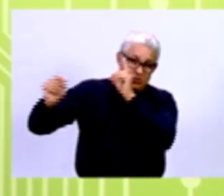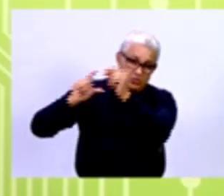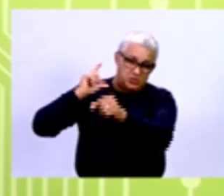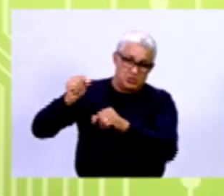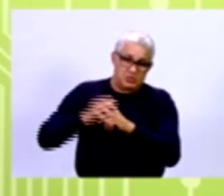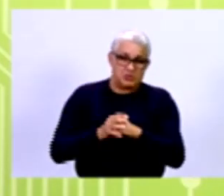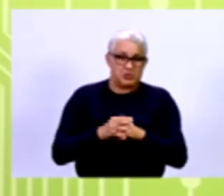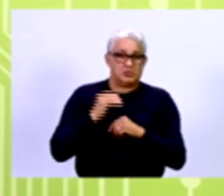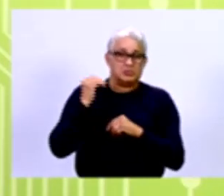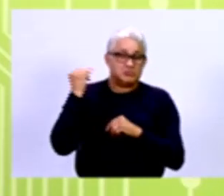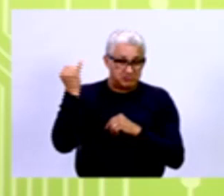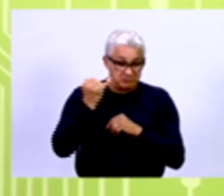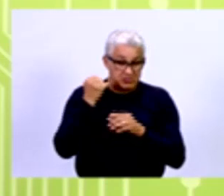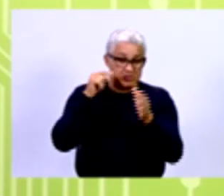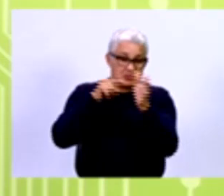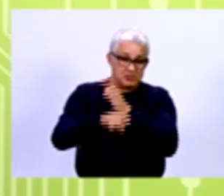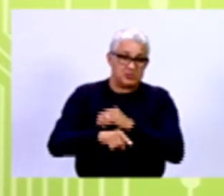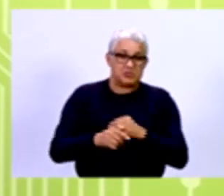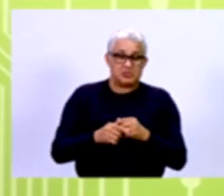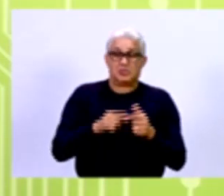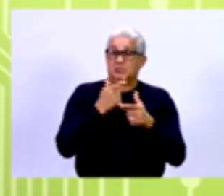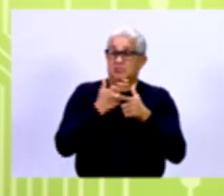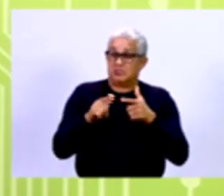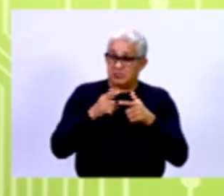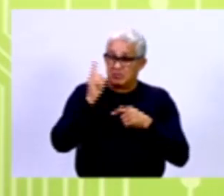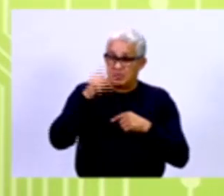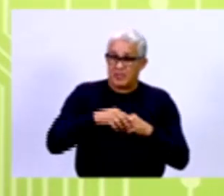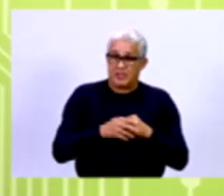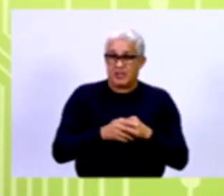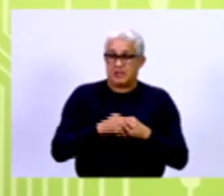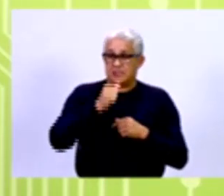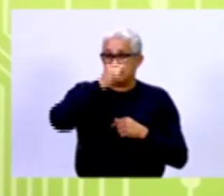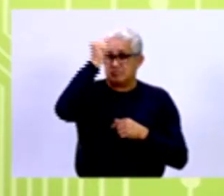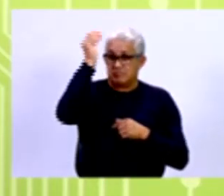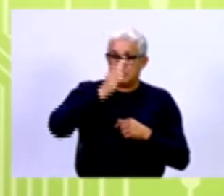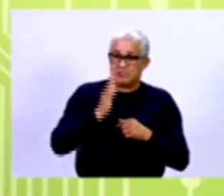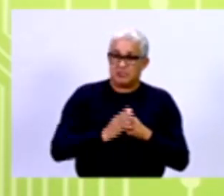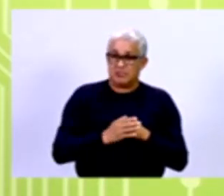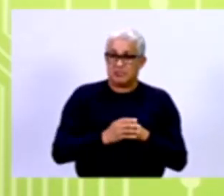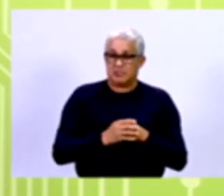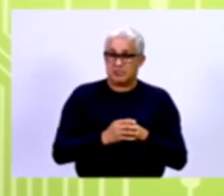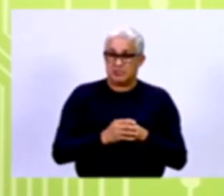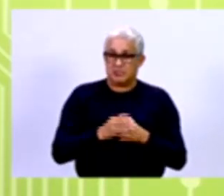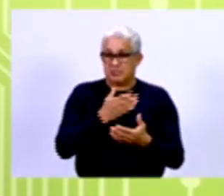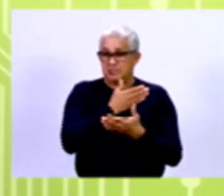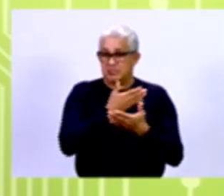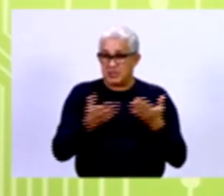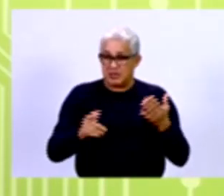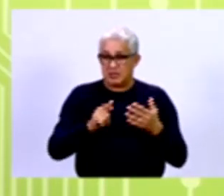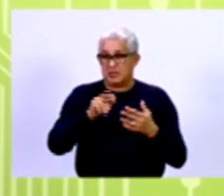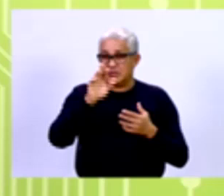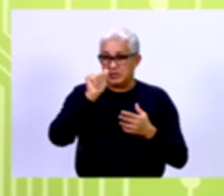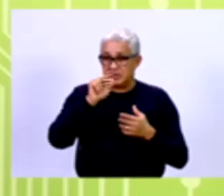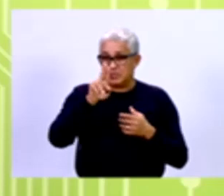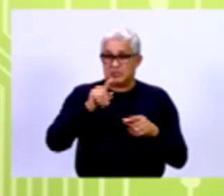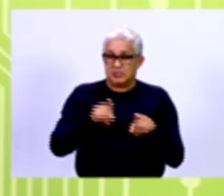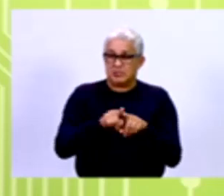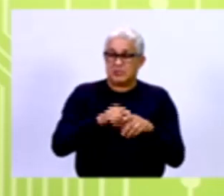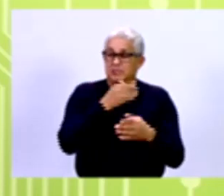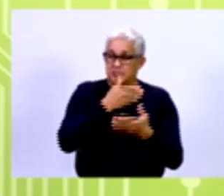ela é muito importante. A consequência é essa. O Brasil, ao perder o grau de investimento, perde os